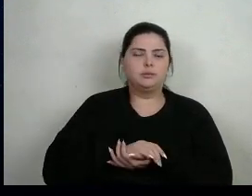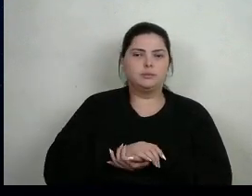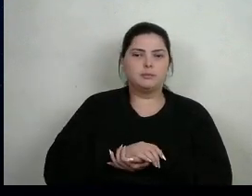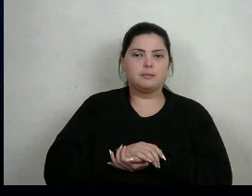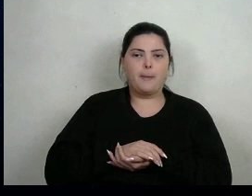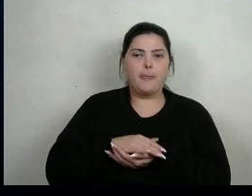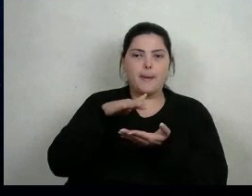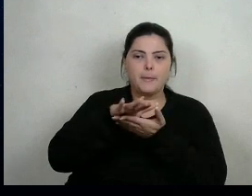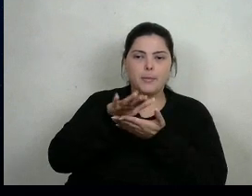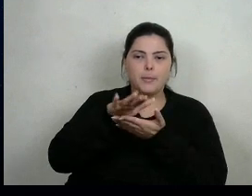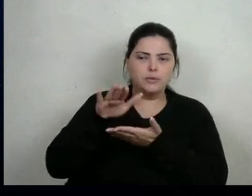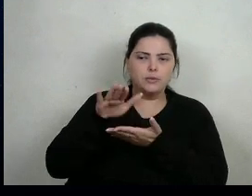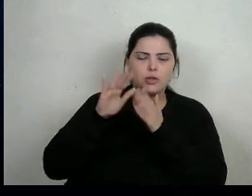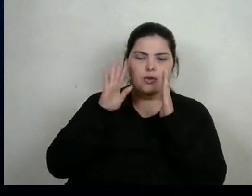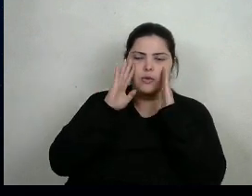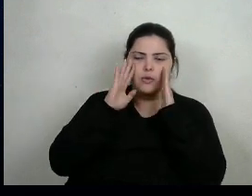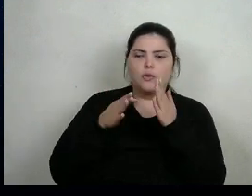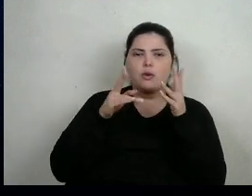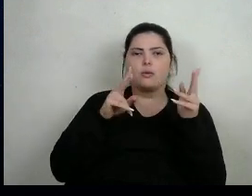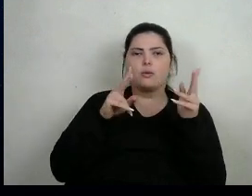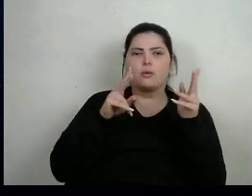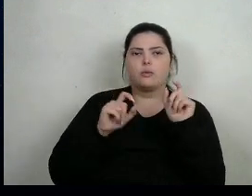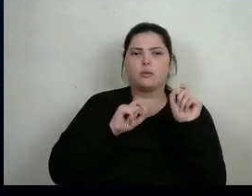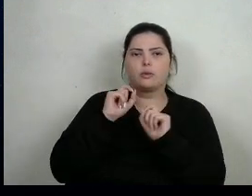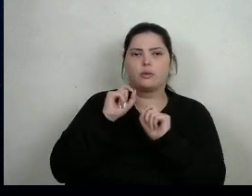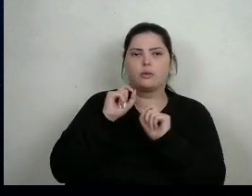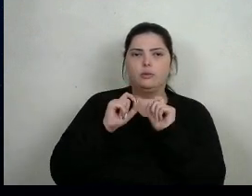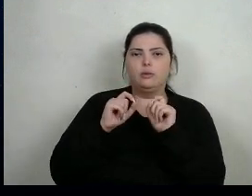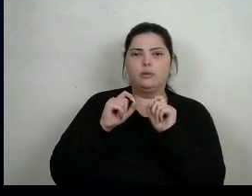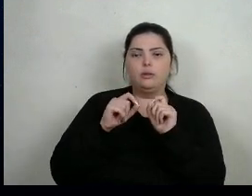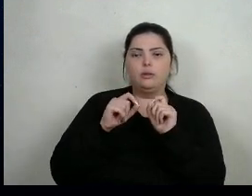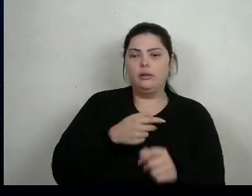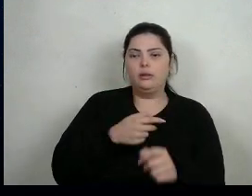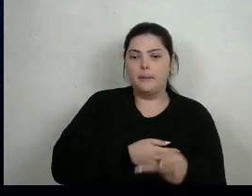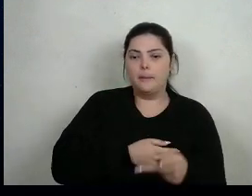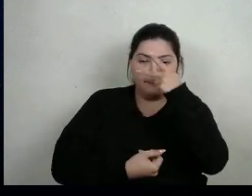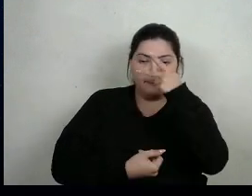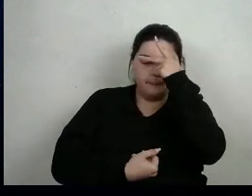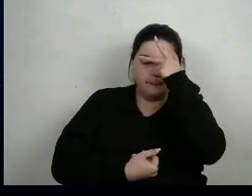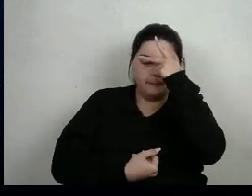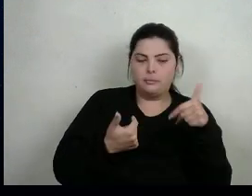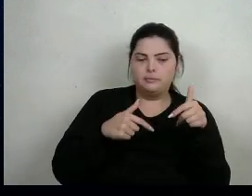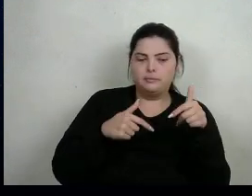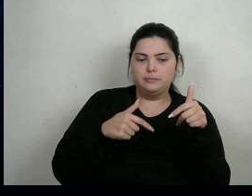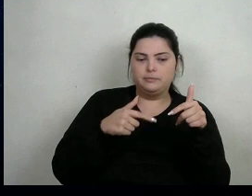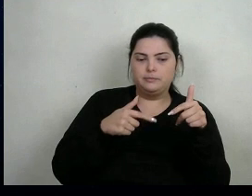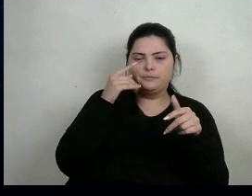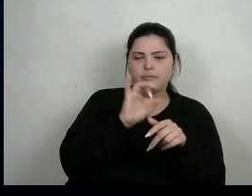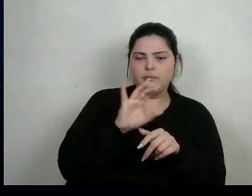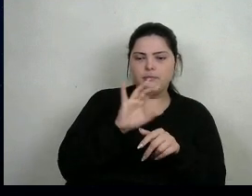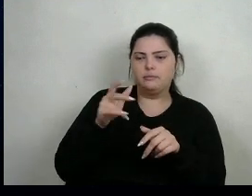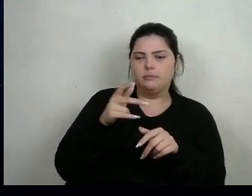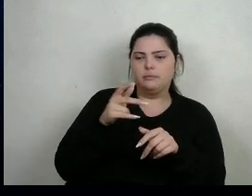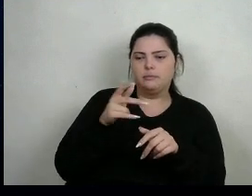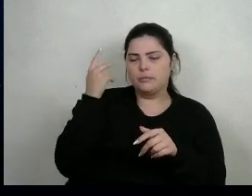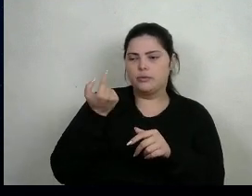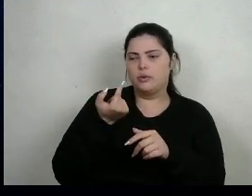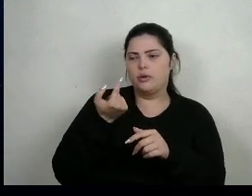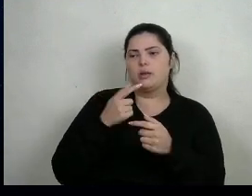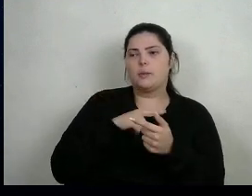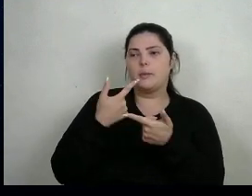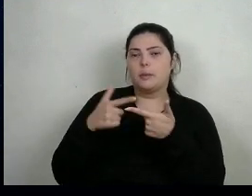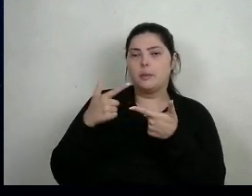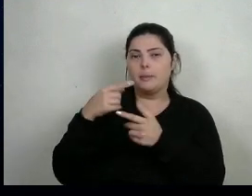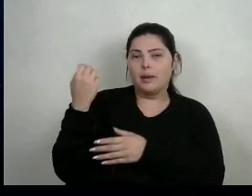apenas em termos de a pessoa que está trabalhando e eu vou medir cada uma das pessoas individualmente eu tenho um problema sério